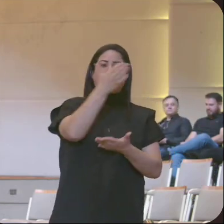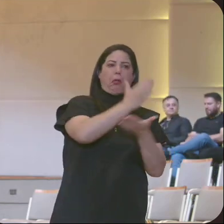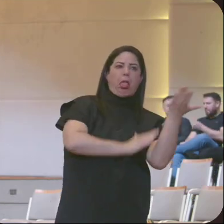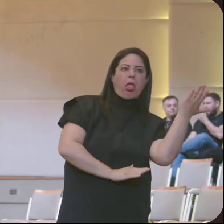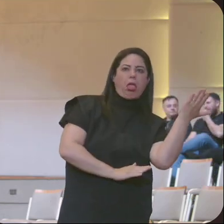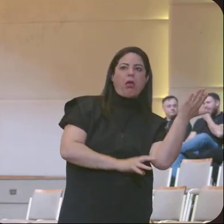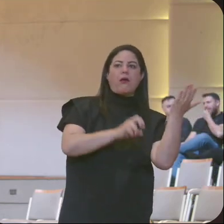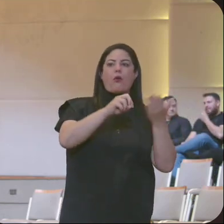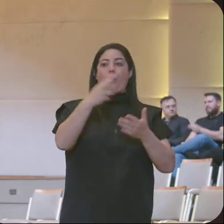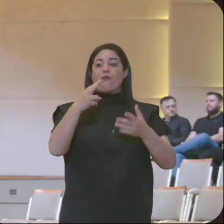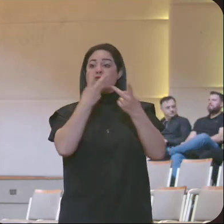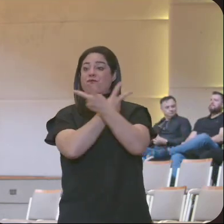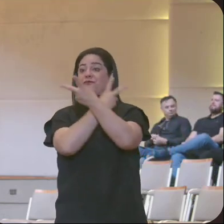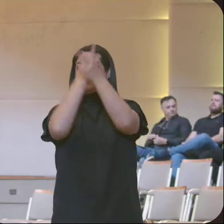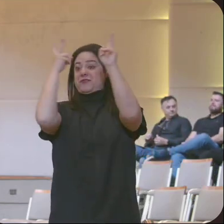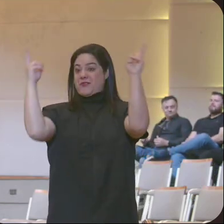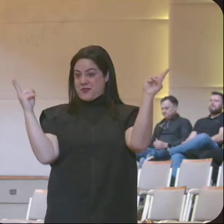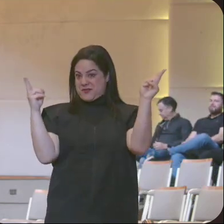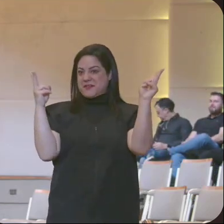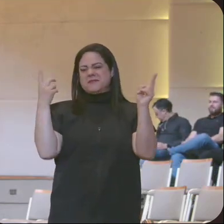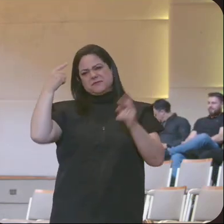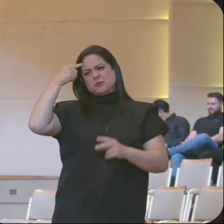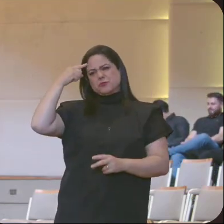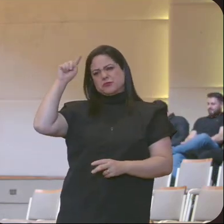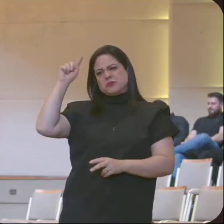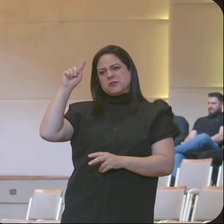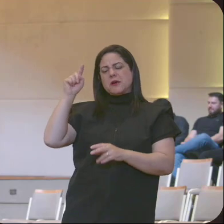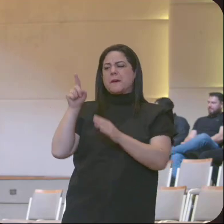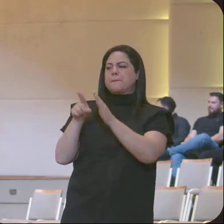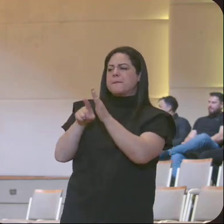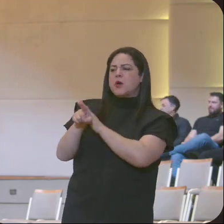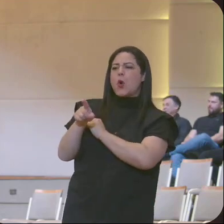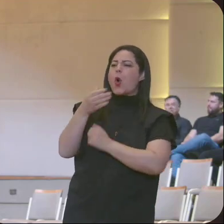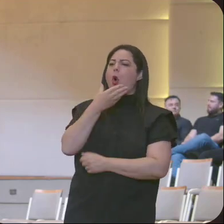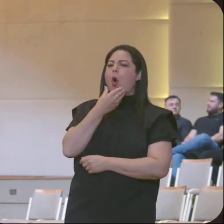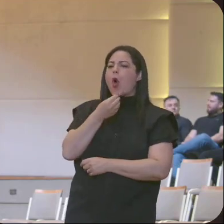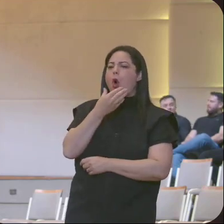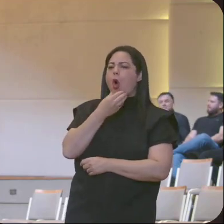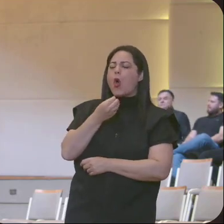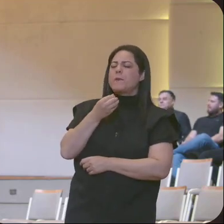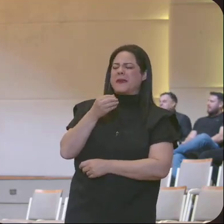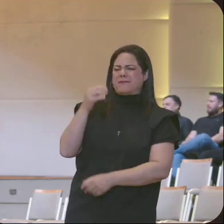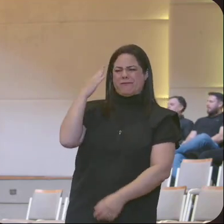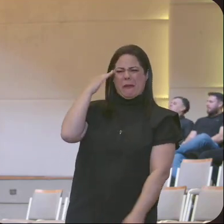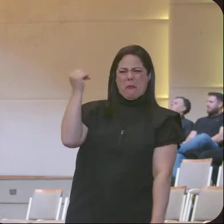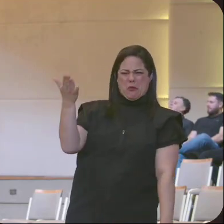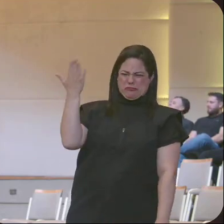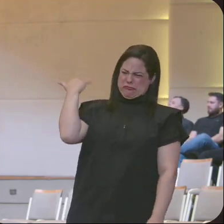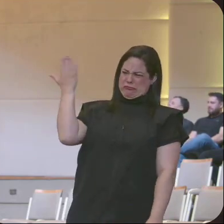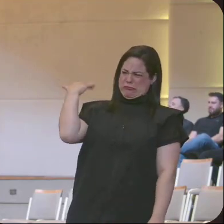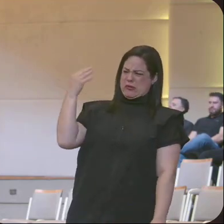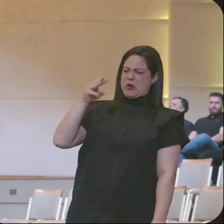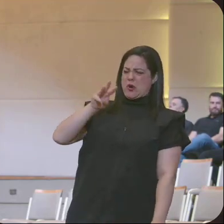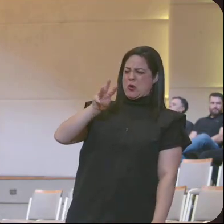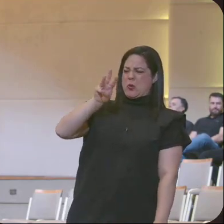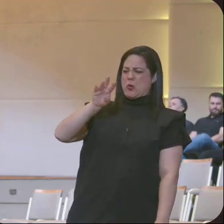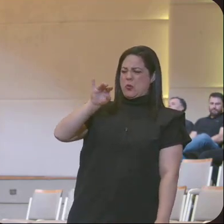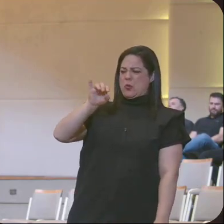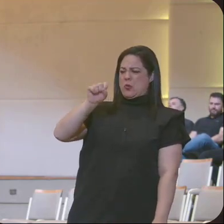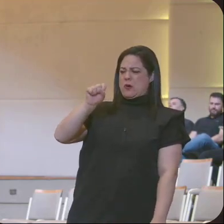vitória. E uma vez perguntaram para Winston Churchill, já ouviu falar no Winston Churchill, como é que ele